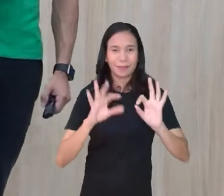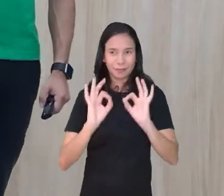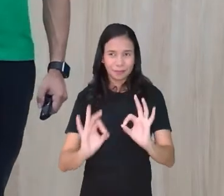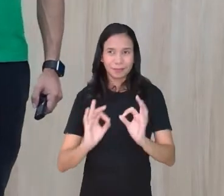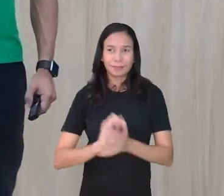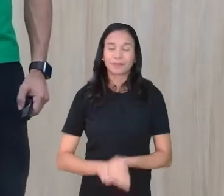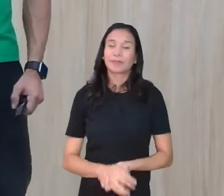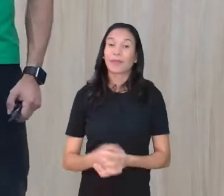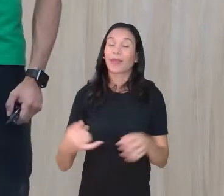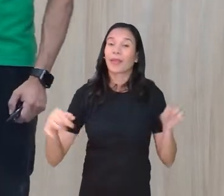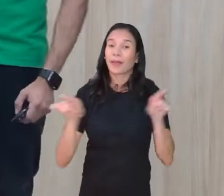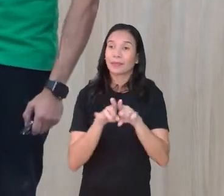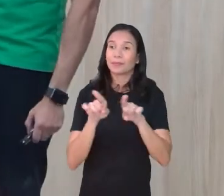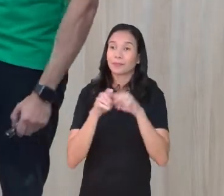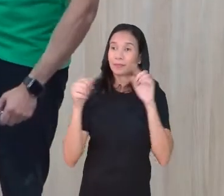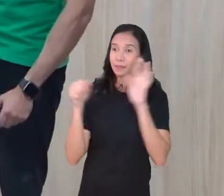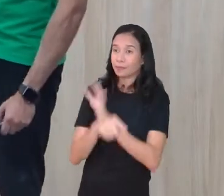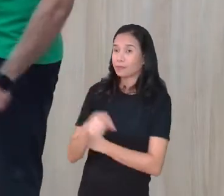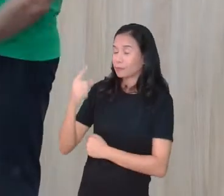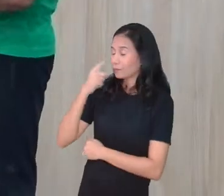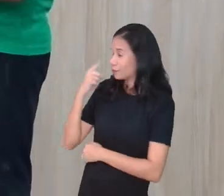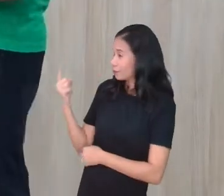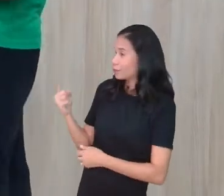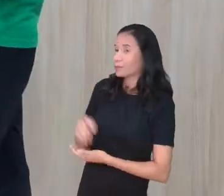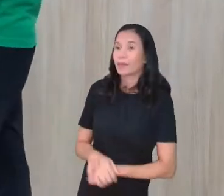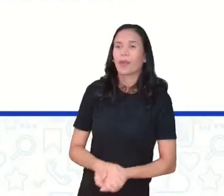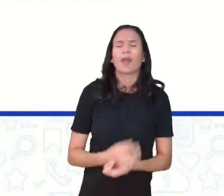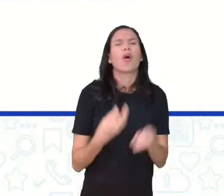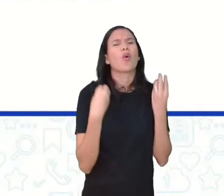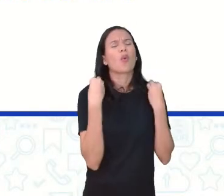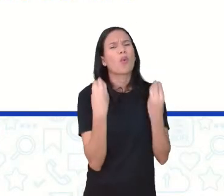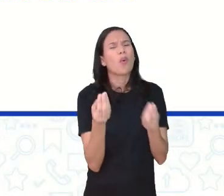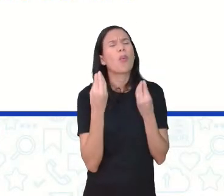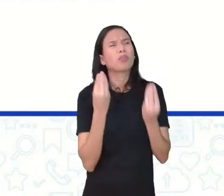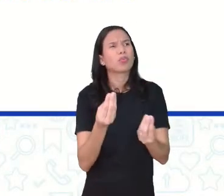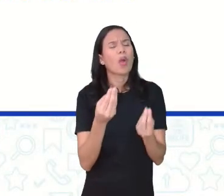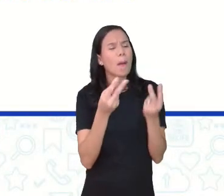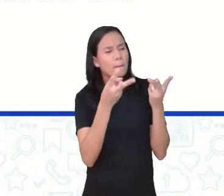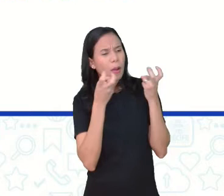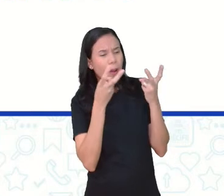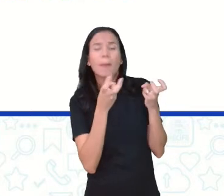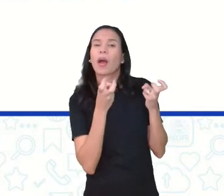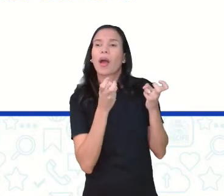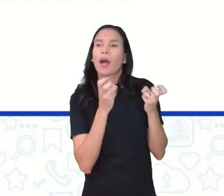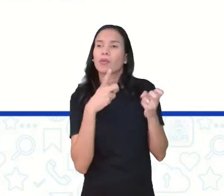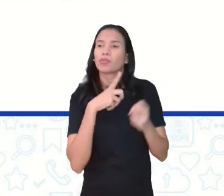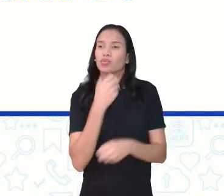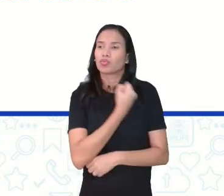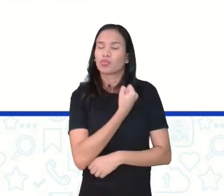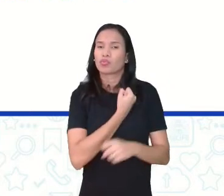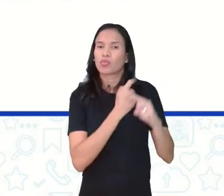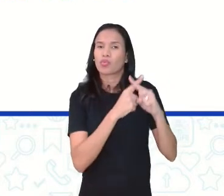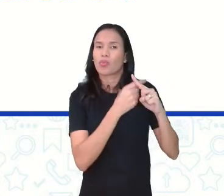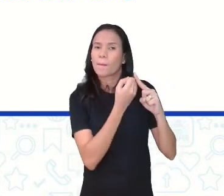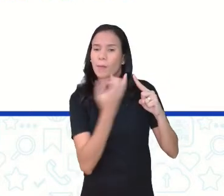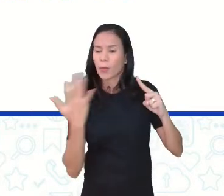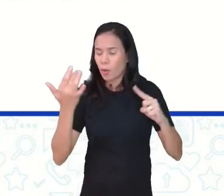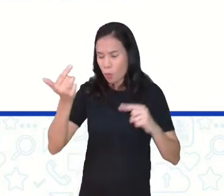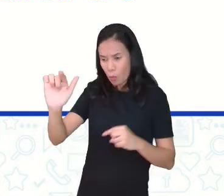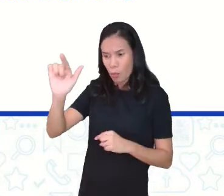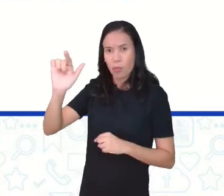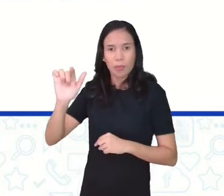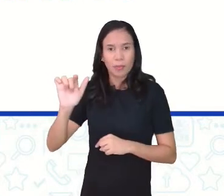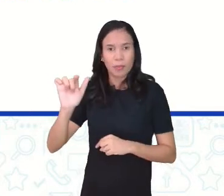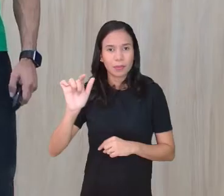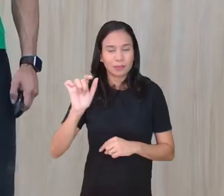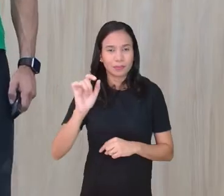certo? Coloquei outra perguntinha aí para você, ó. Como saber se o número ele é múltiplo de outro?